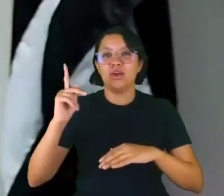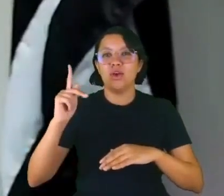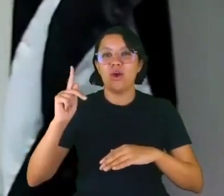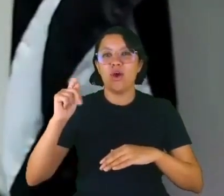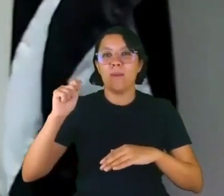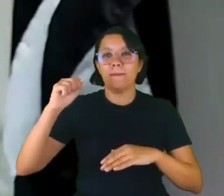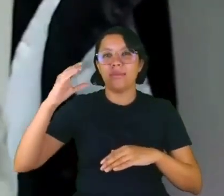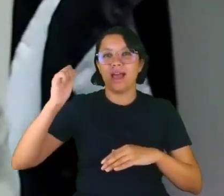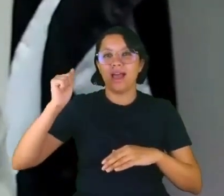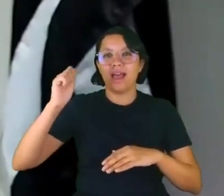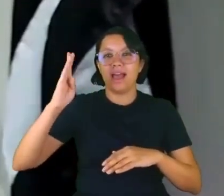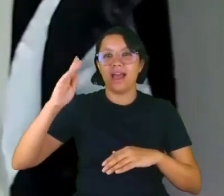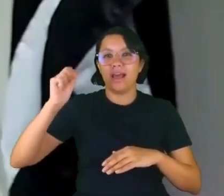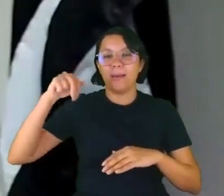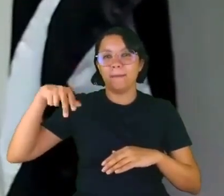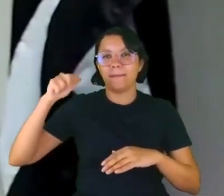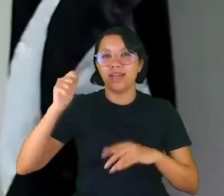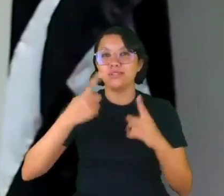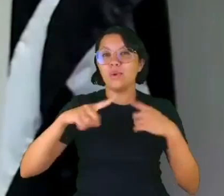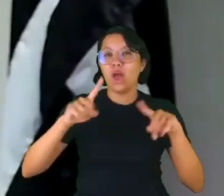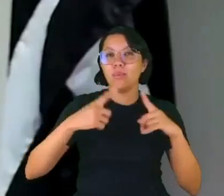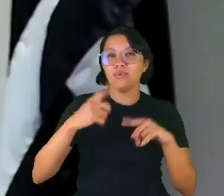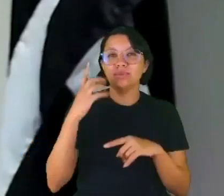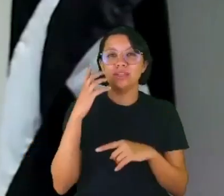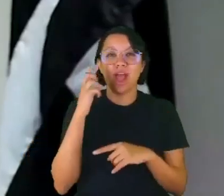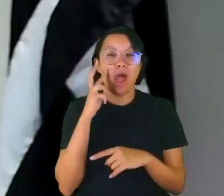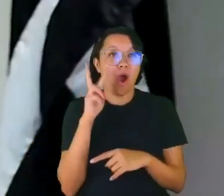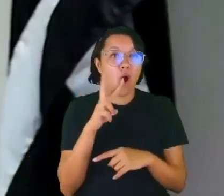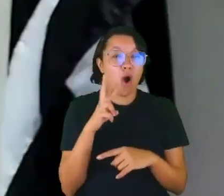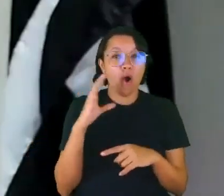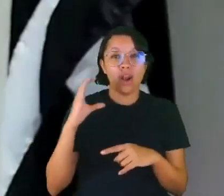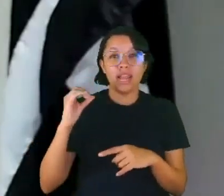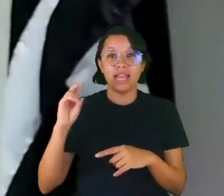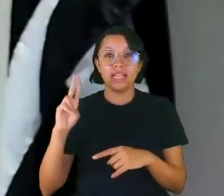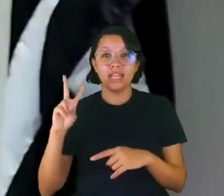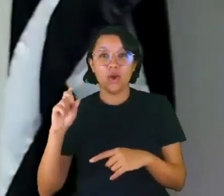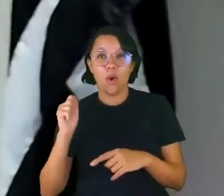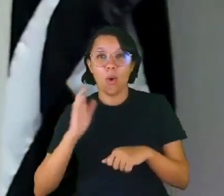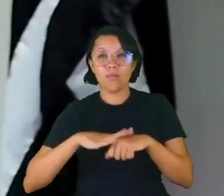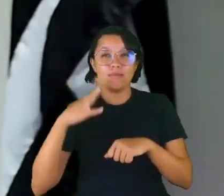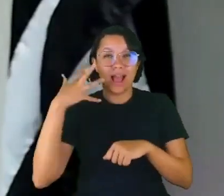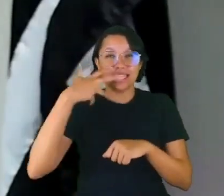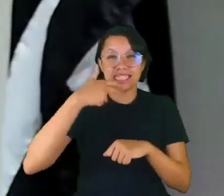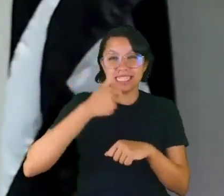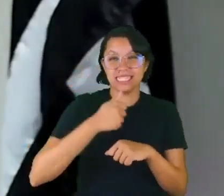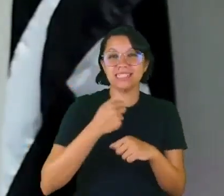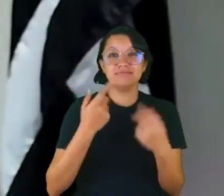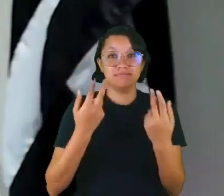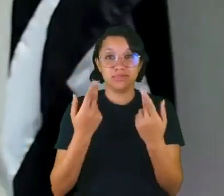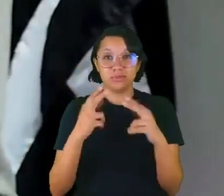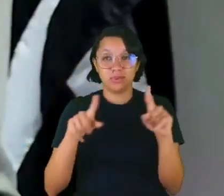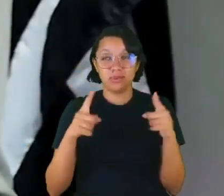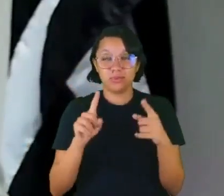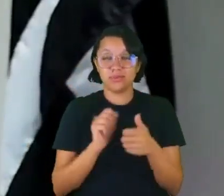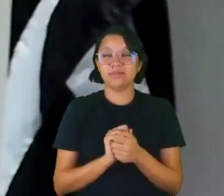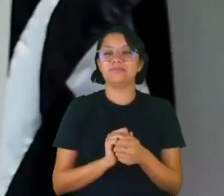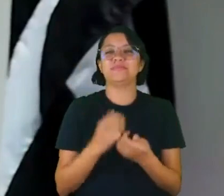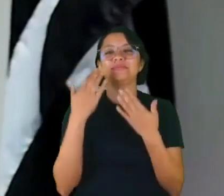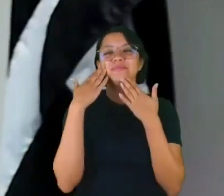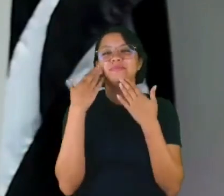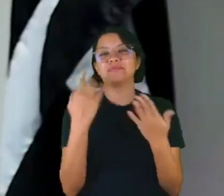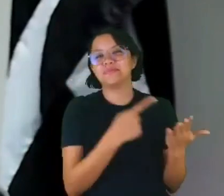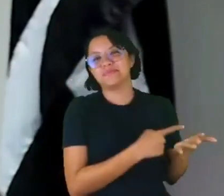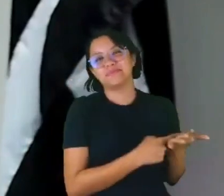eu sou muito grato aí ao convite que me foi feito. Acho que movimentos como esse, unindo a